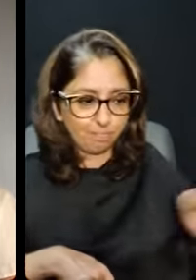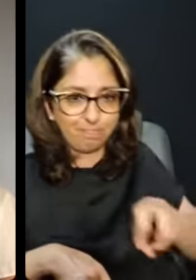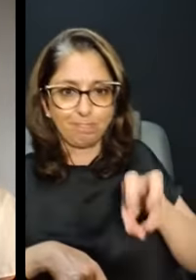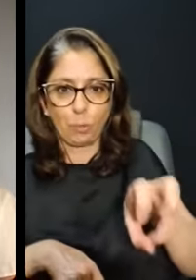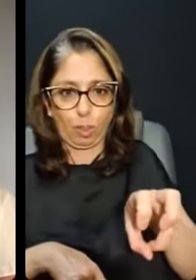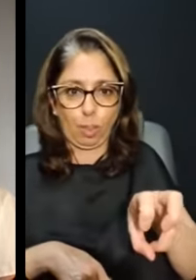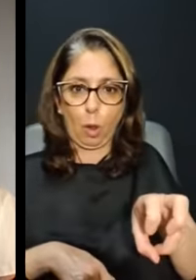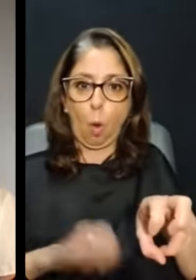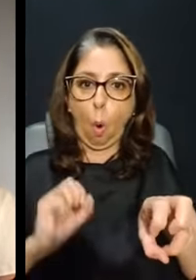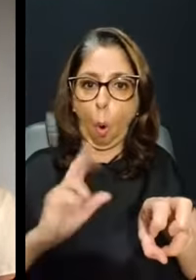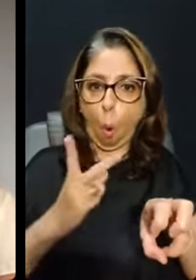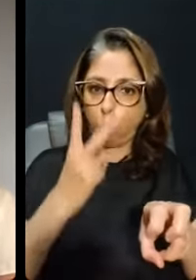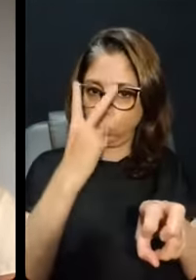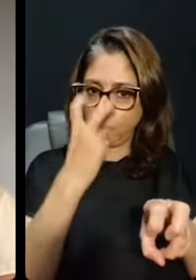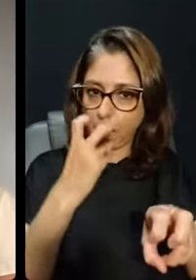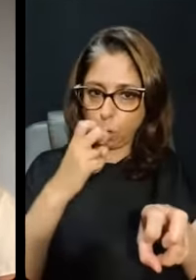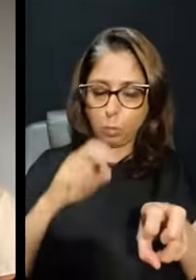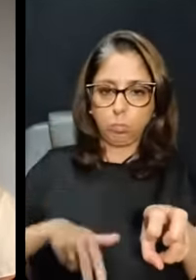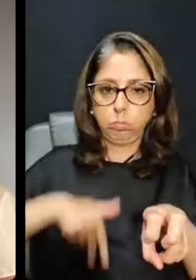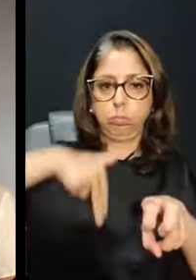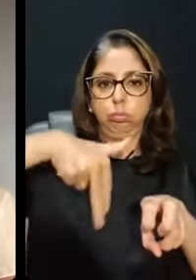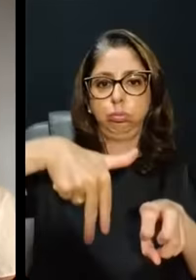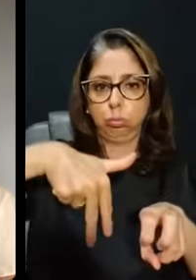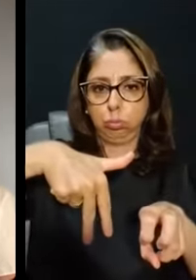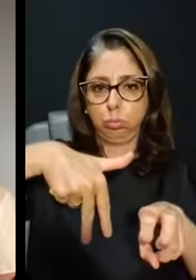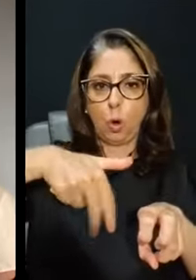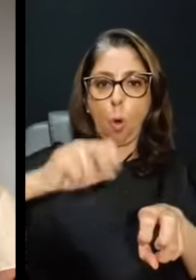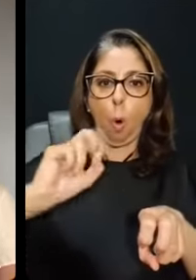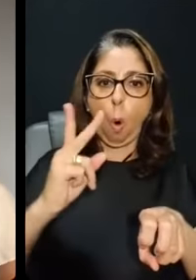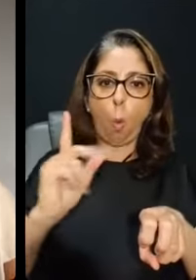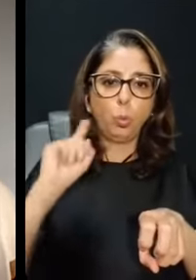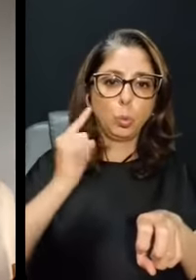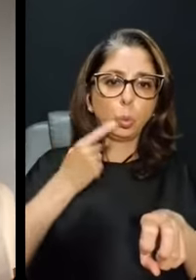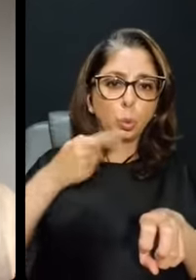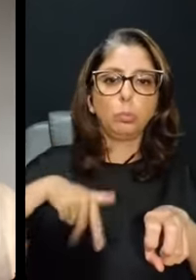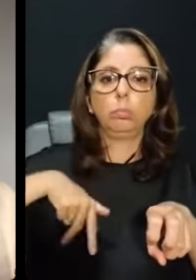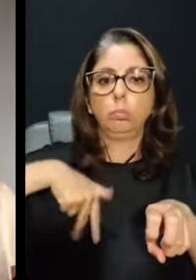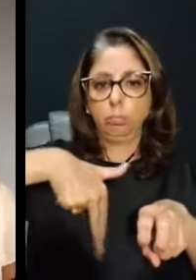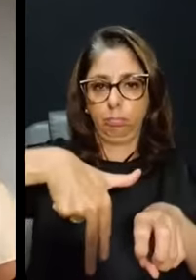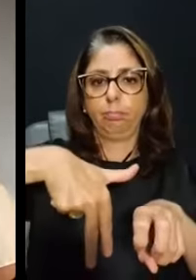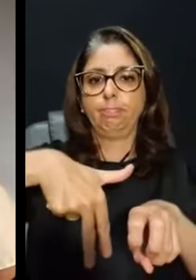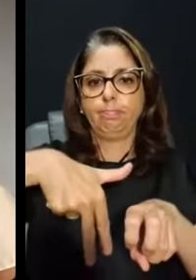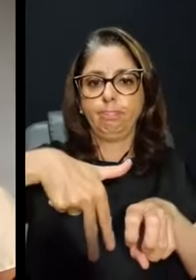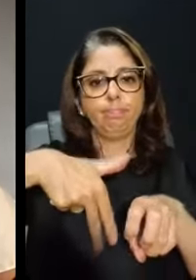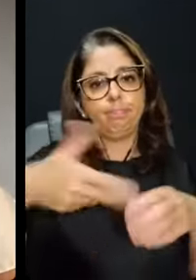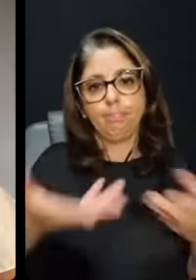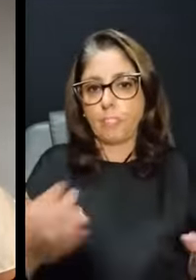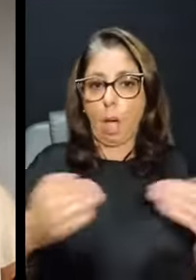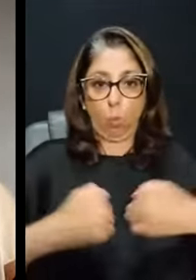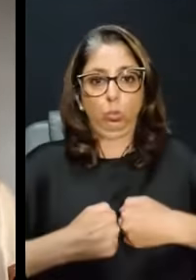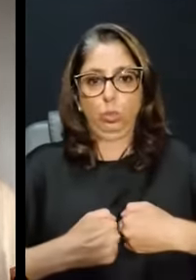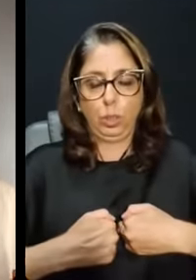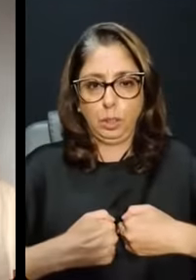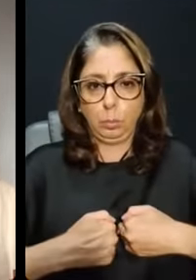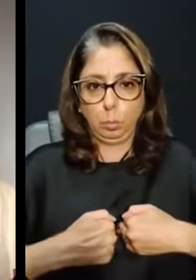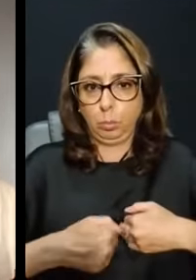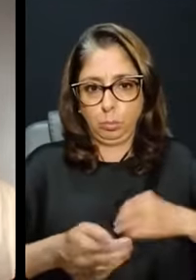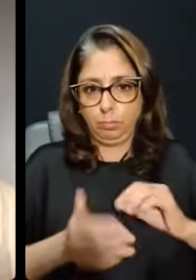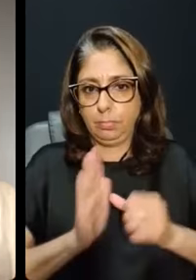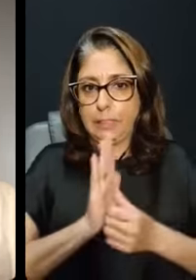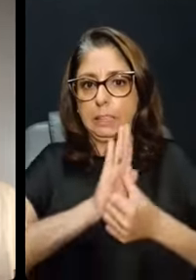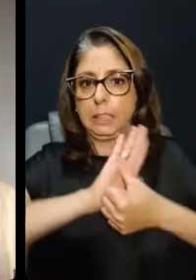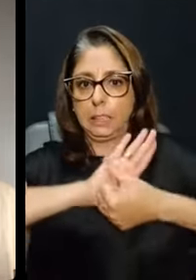são acessíveis, talvez eles não possam ficar de uma maneira perfeita, como está nas normativas, como que é